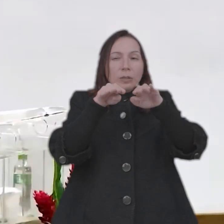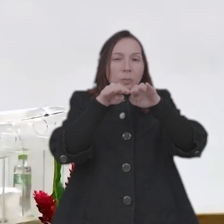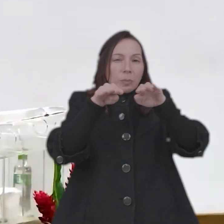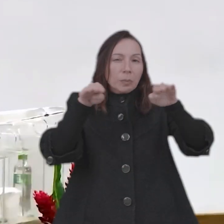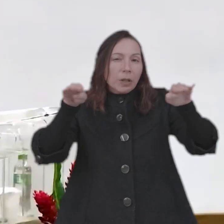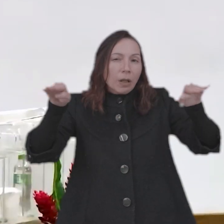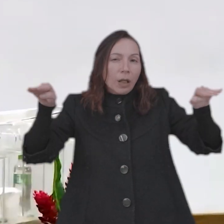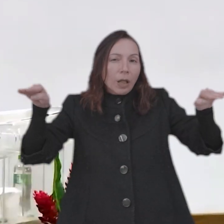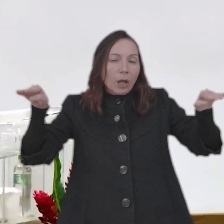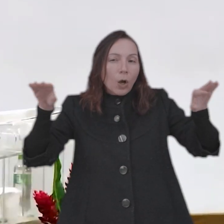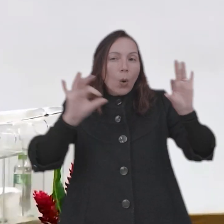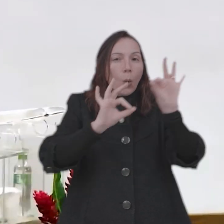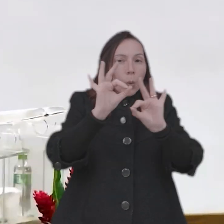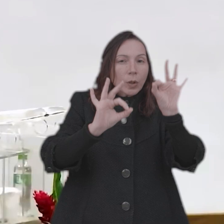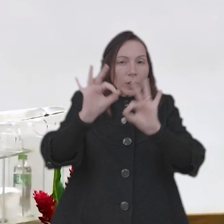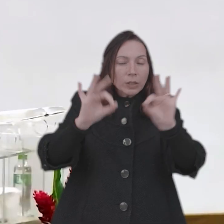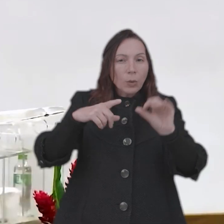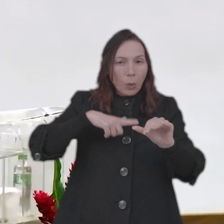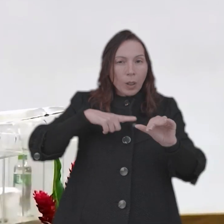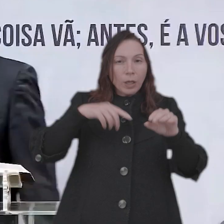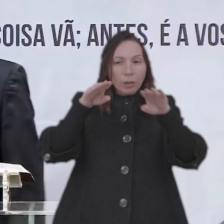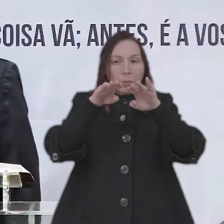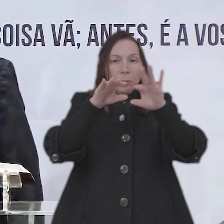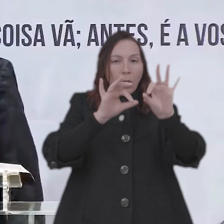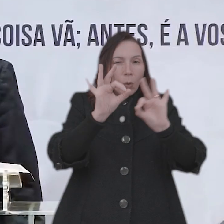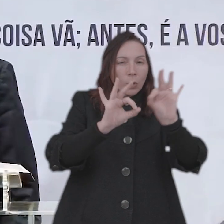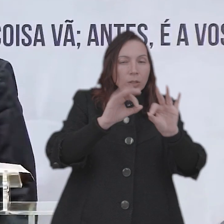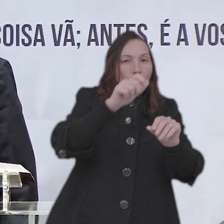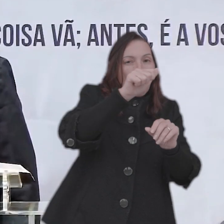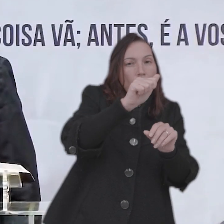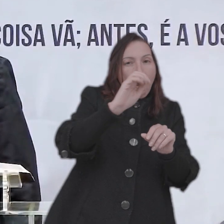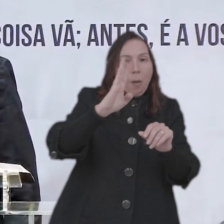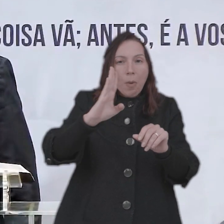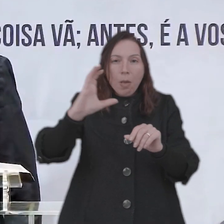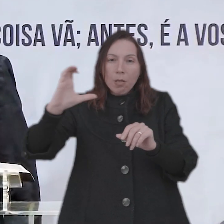prateleiras, em ordem alfabética, para você identificar os produtos.